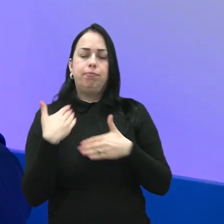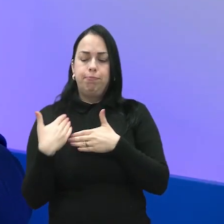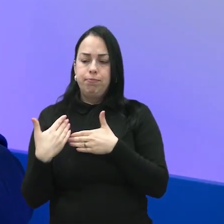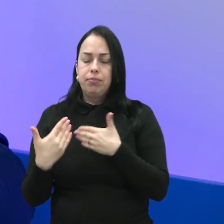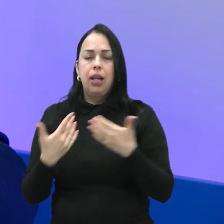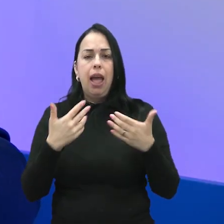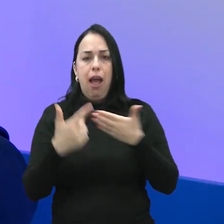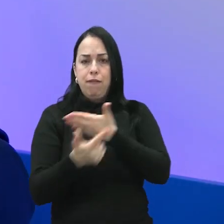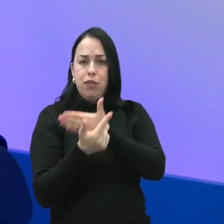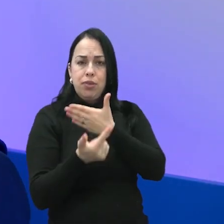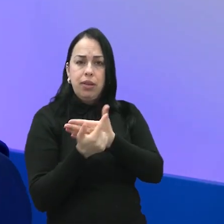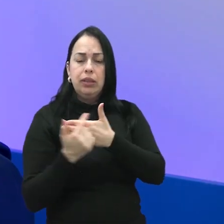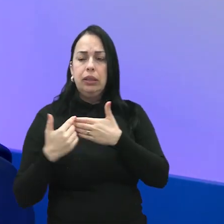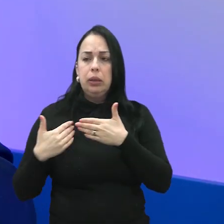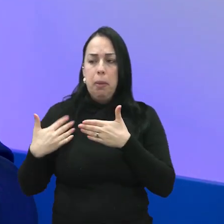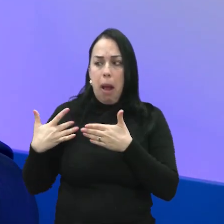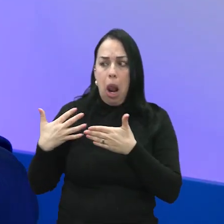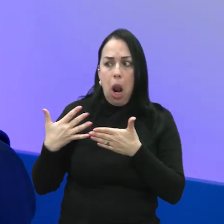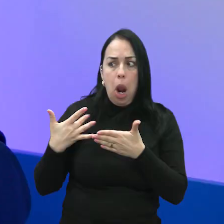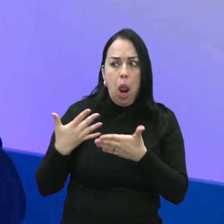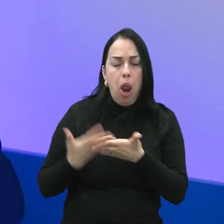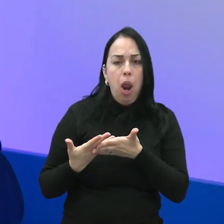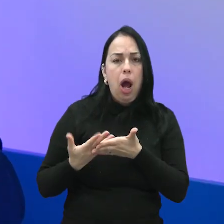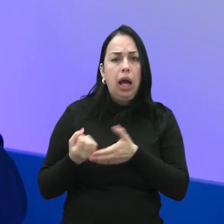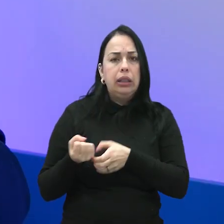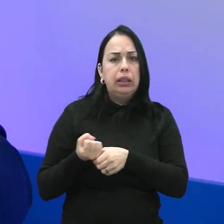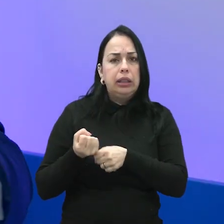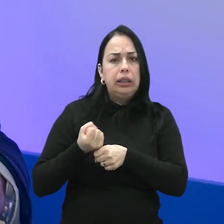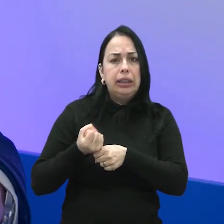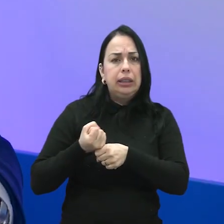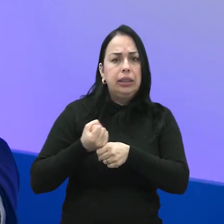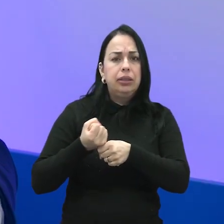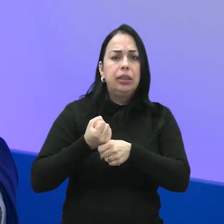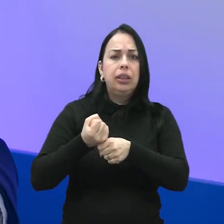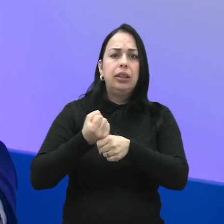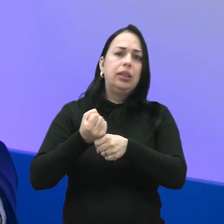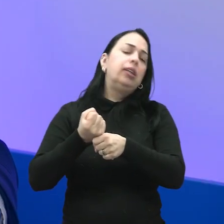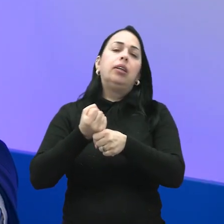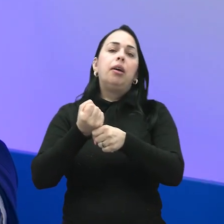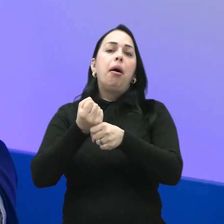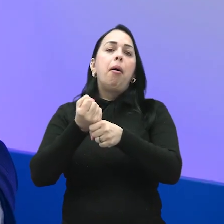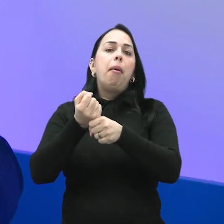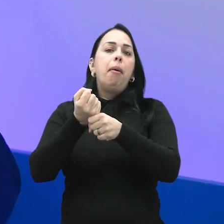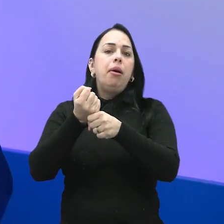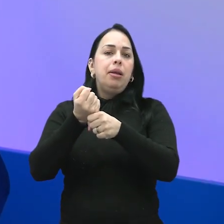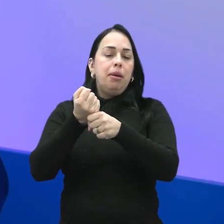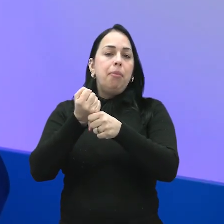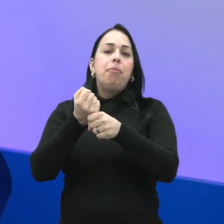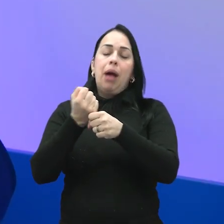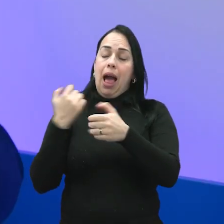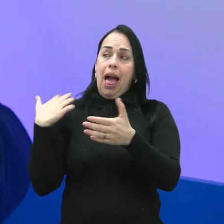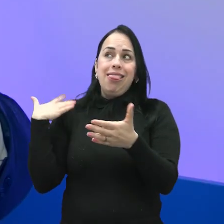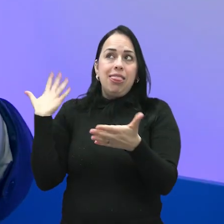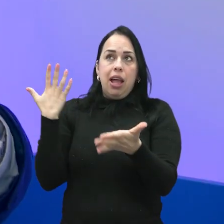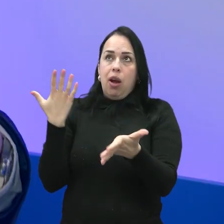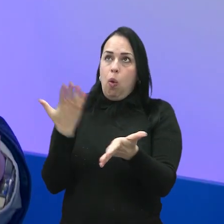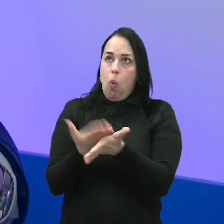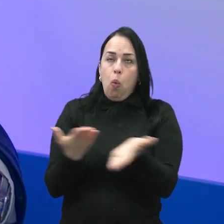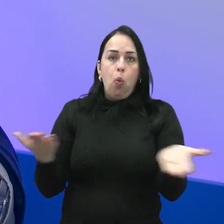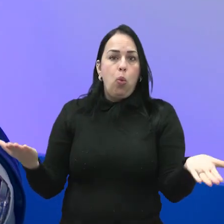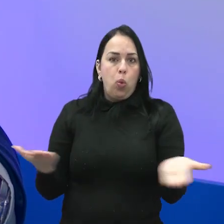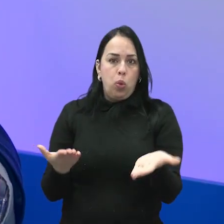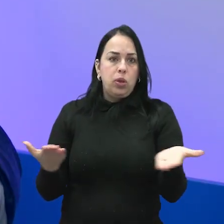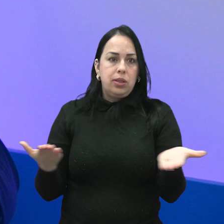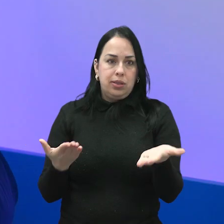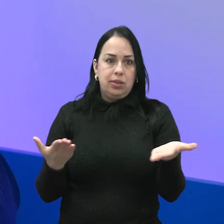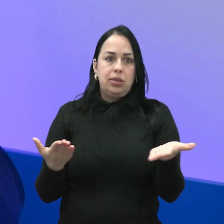correr anos, vão se correr décadas, vão se correr muitos anos, sendo que esse até